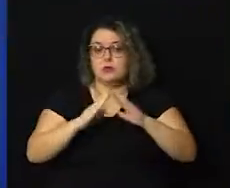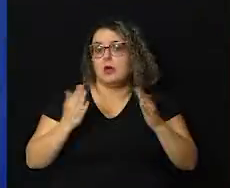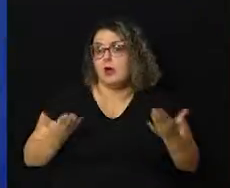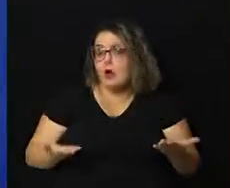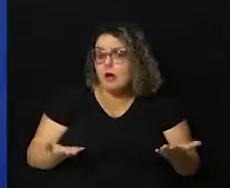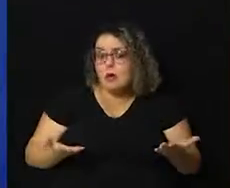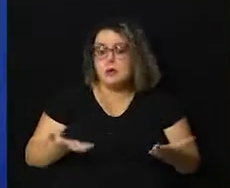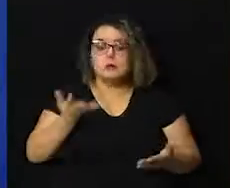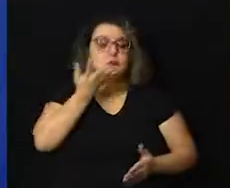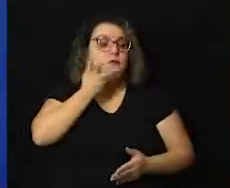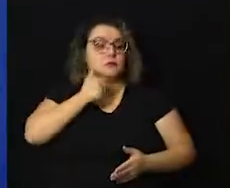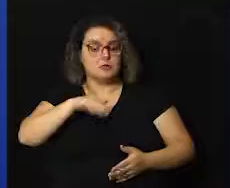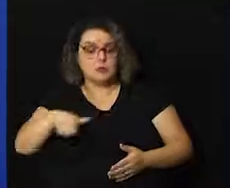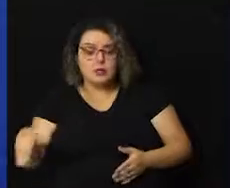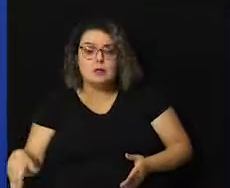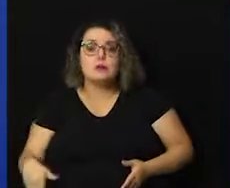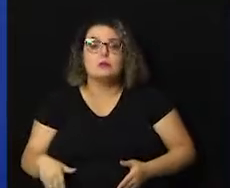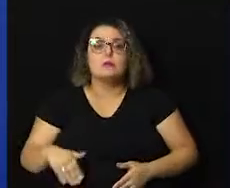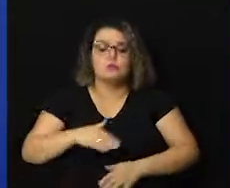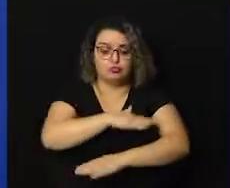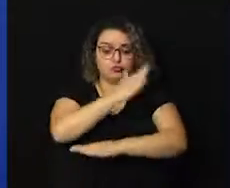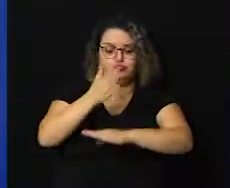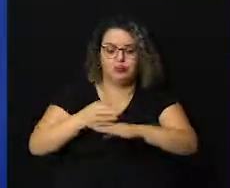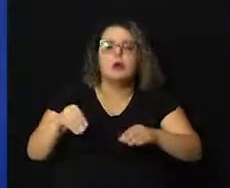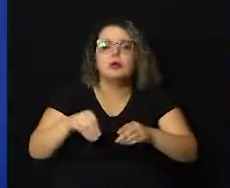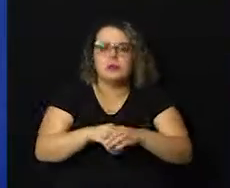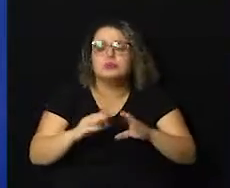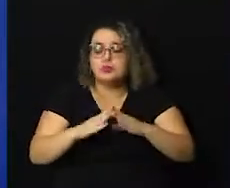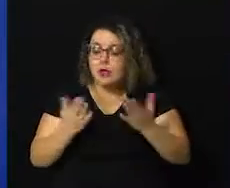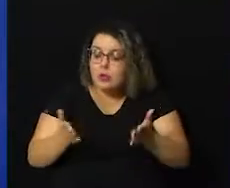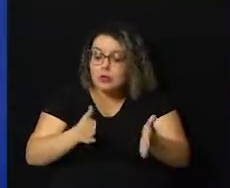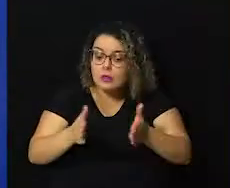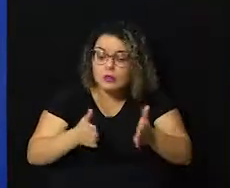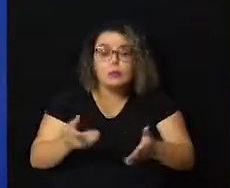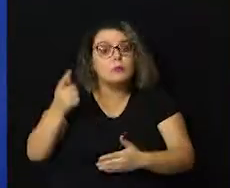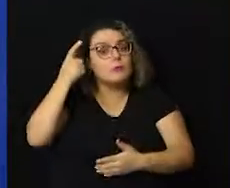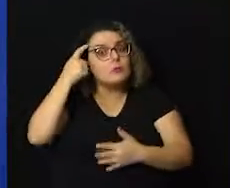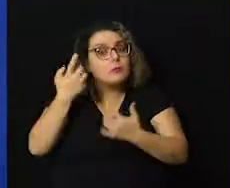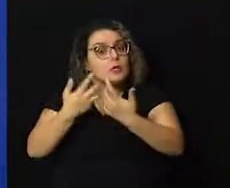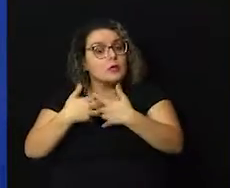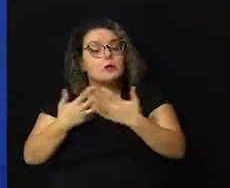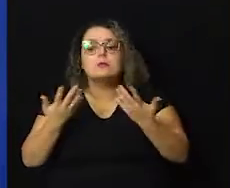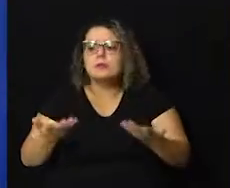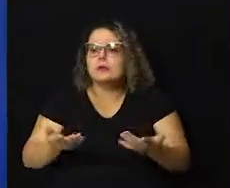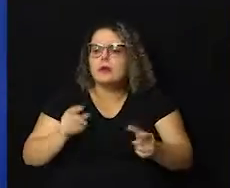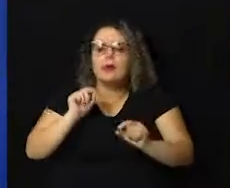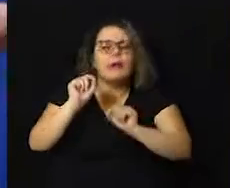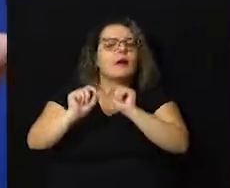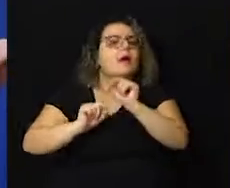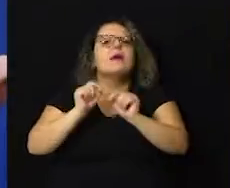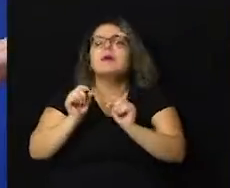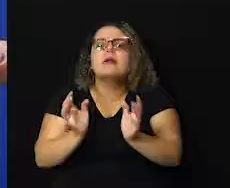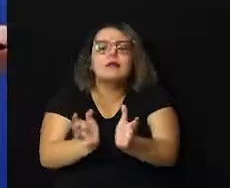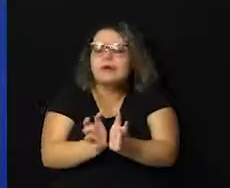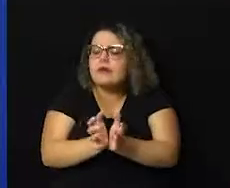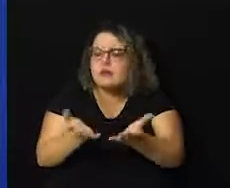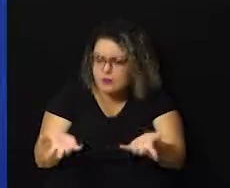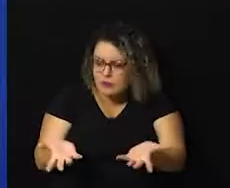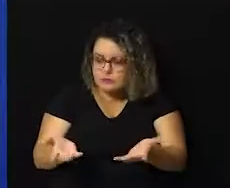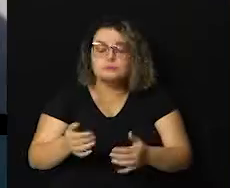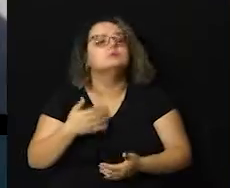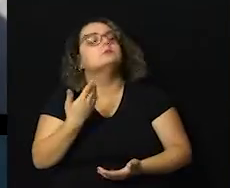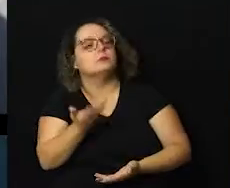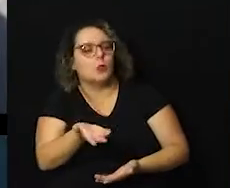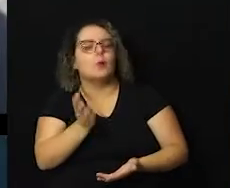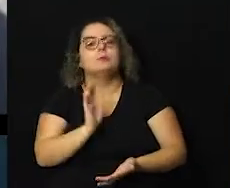já que vou ficar mais tempo as crianças estão mais tempo em casa naquele momento né em que foi pensado isso e quem é a sua equipe